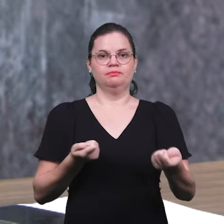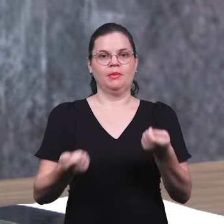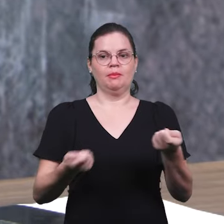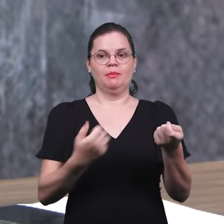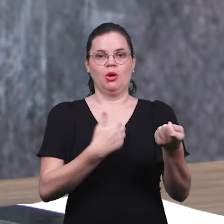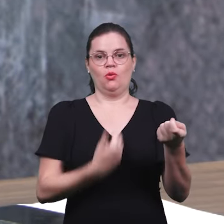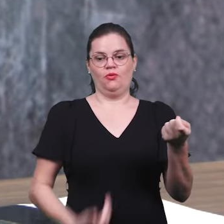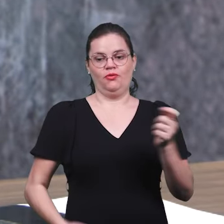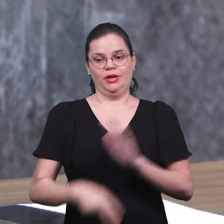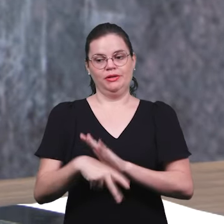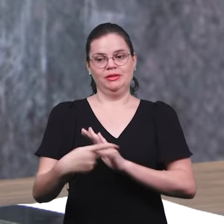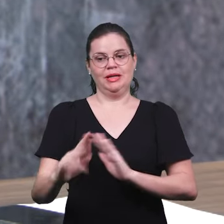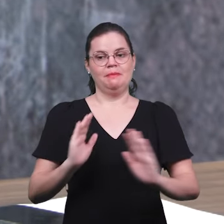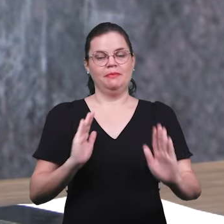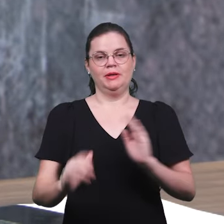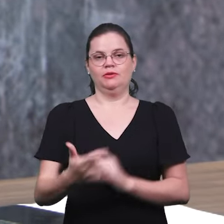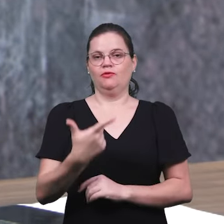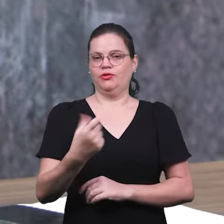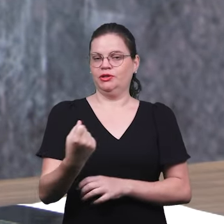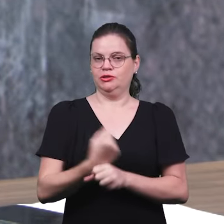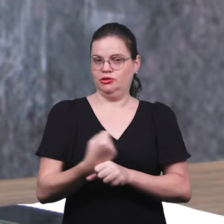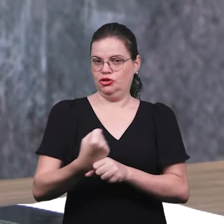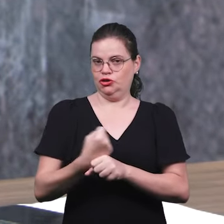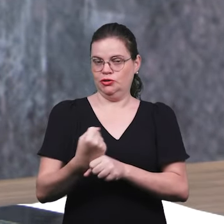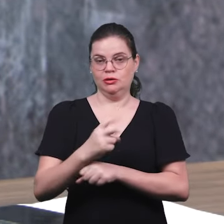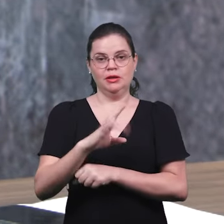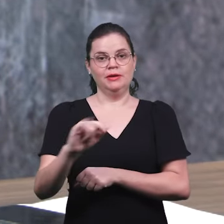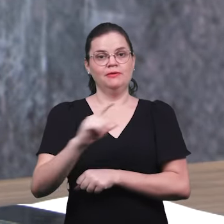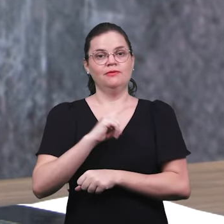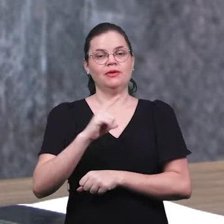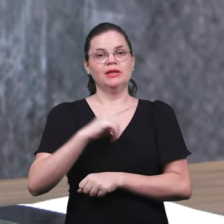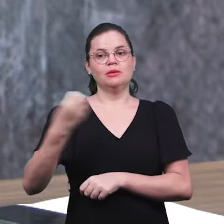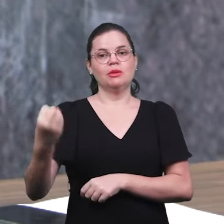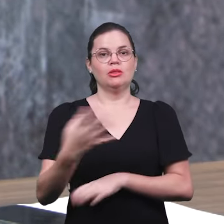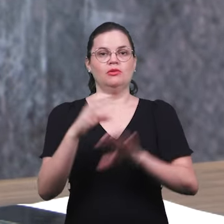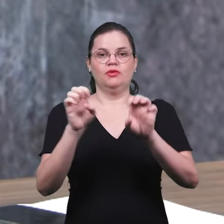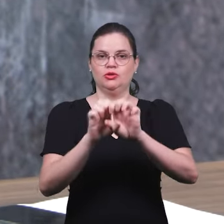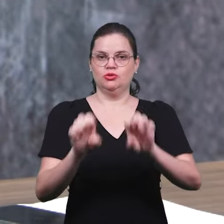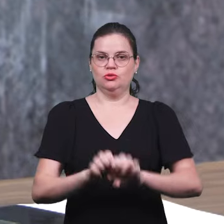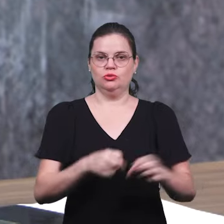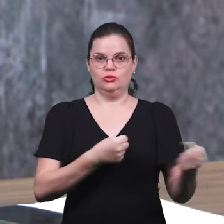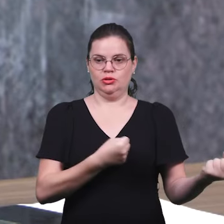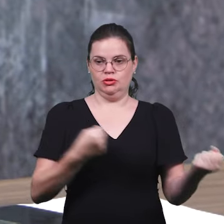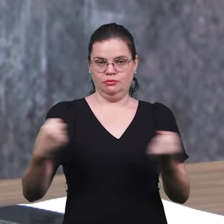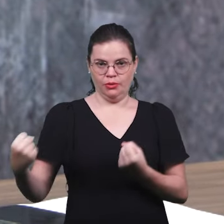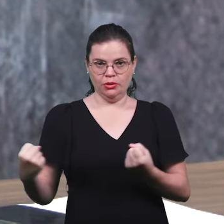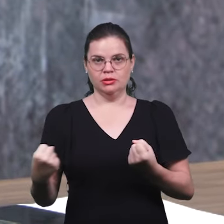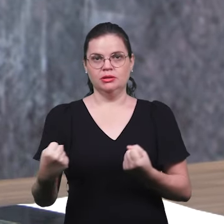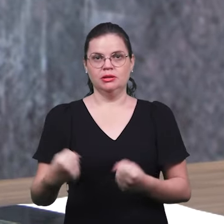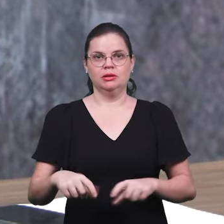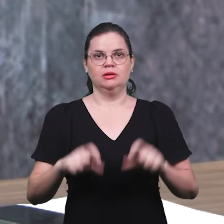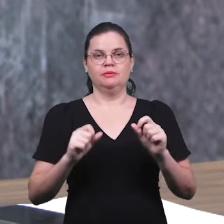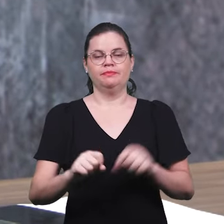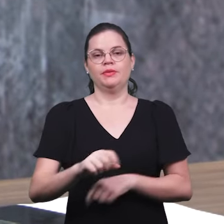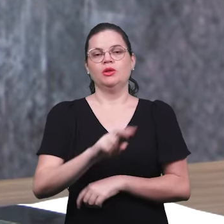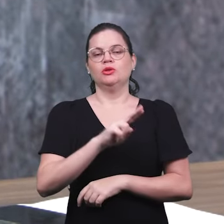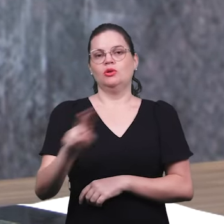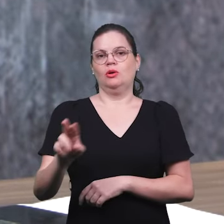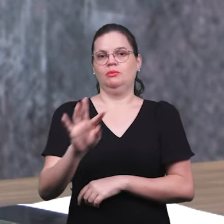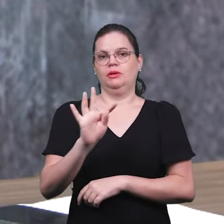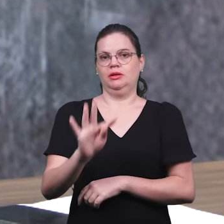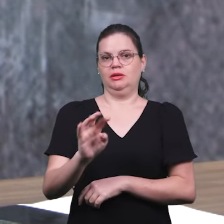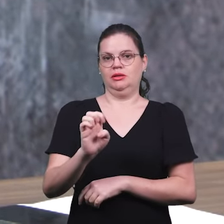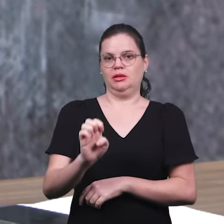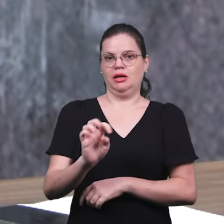E durante o governo dele, ele vai estabelecer uma estrutura nova de poder, a chamada tetrarquia. A palavra tetrarquia,